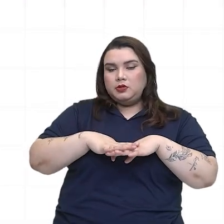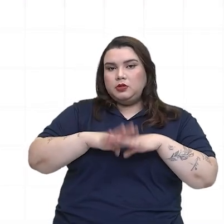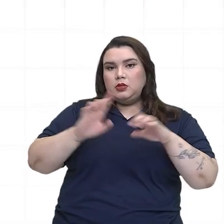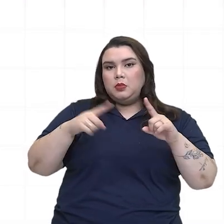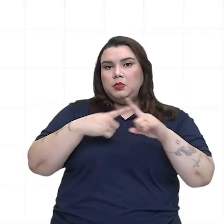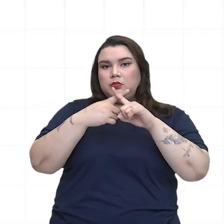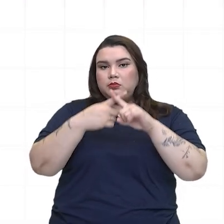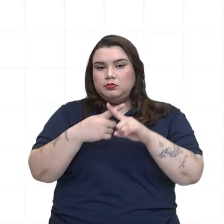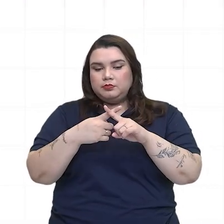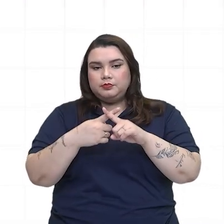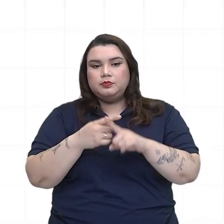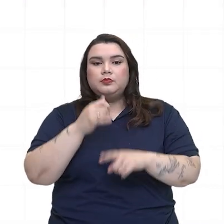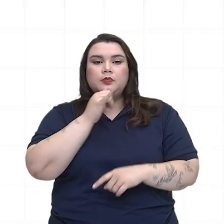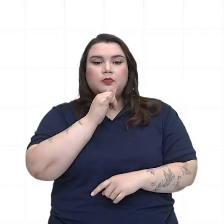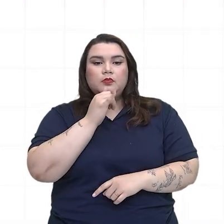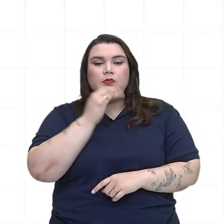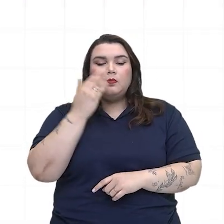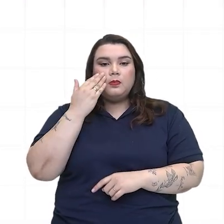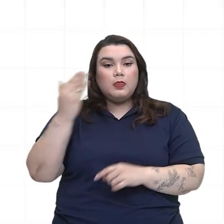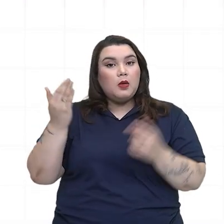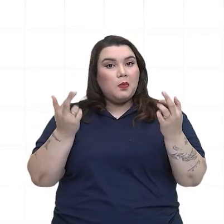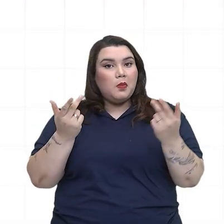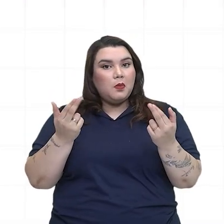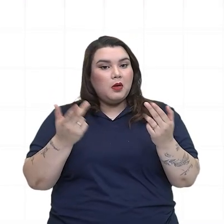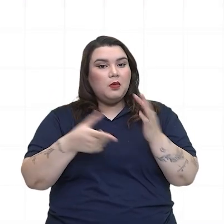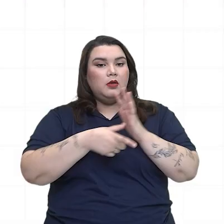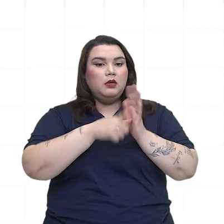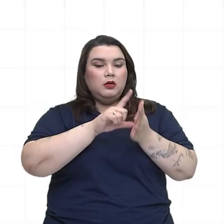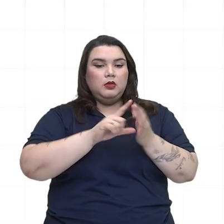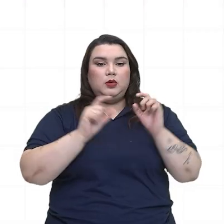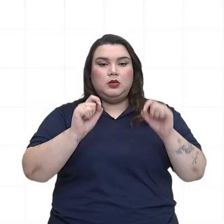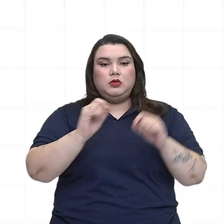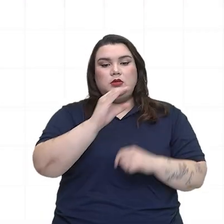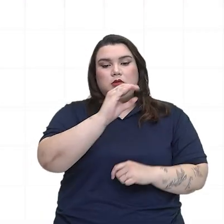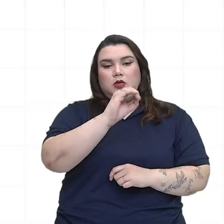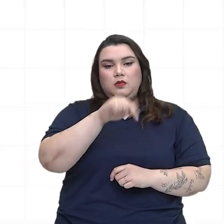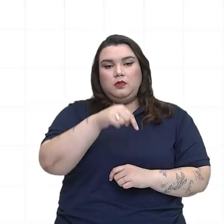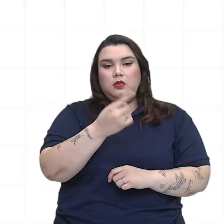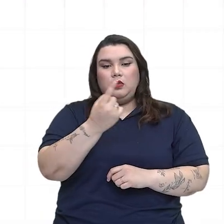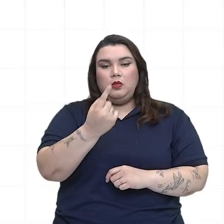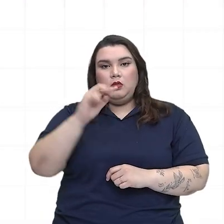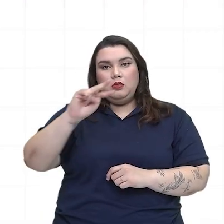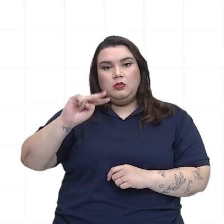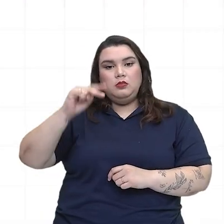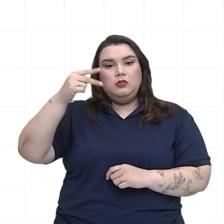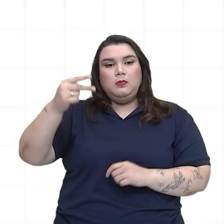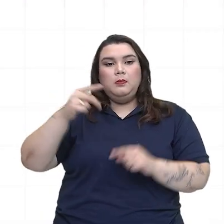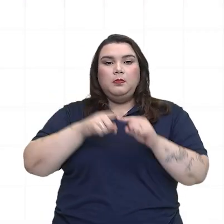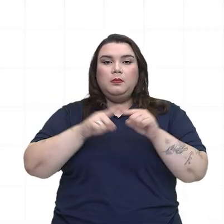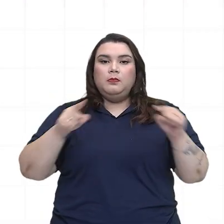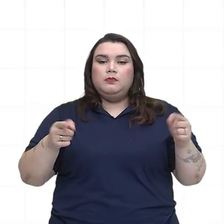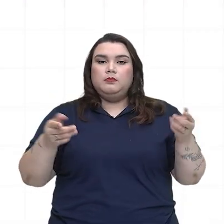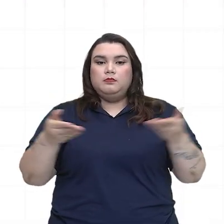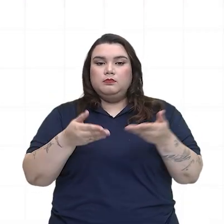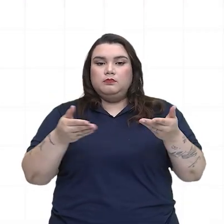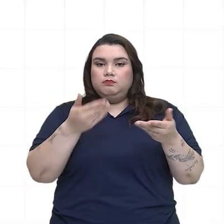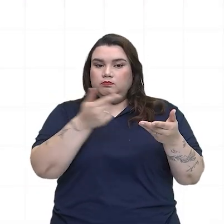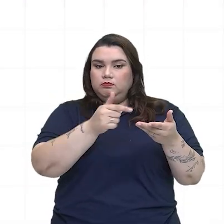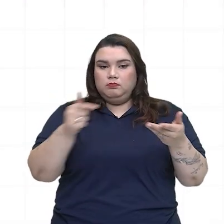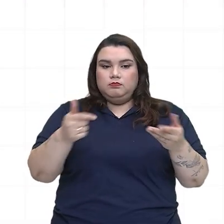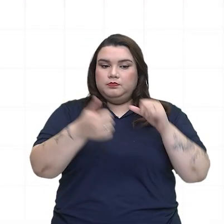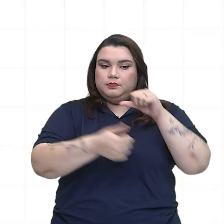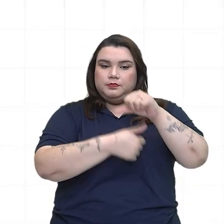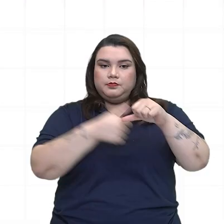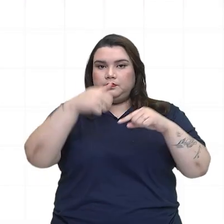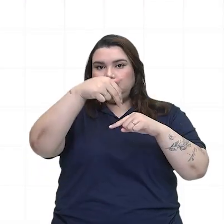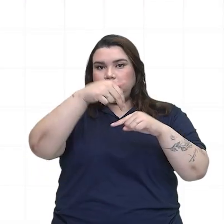Veja os exemplos que a gente tem. Aquele mesmo exemplo, 0,1 elevado a 2, só que dessa vez a gente não vai transformar ele